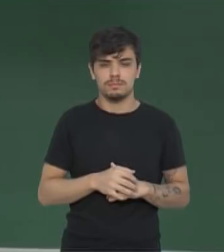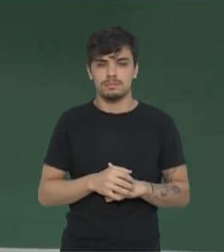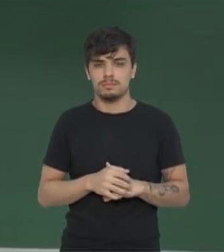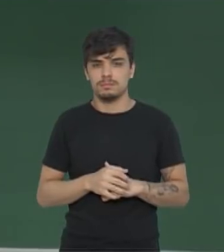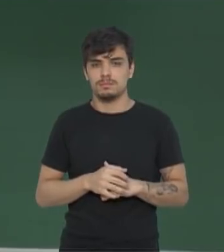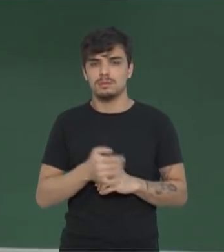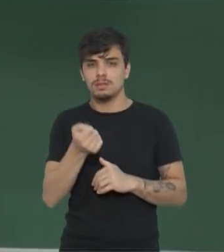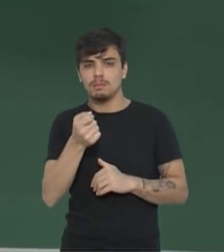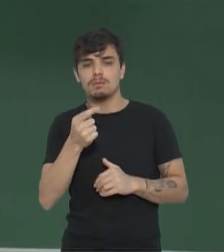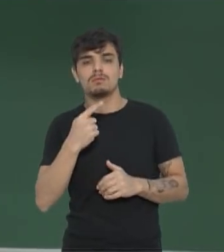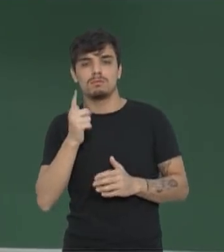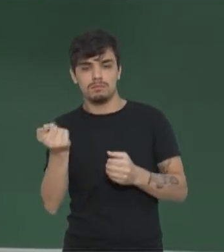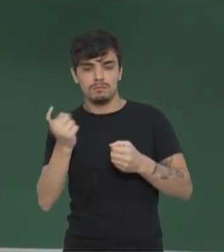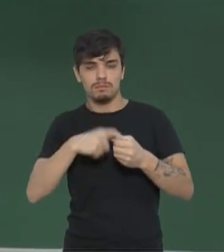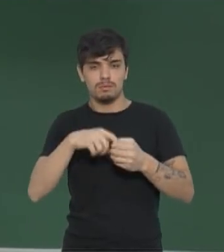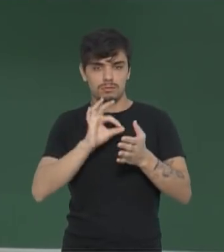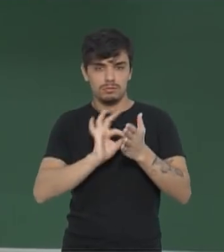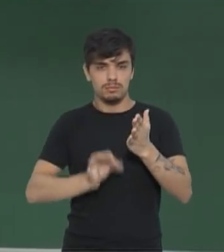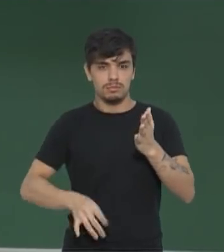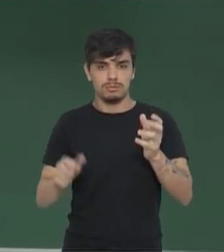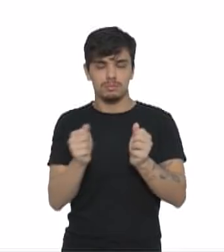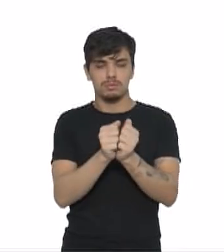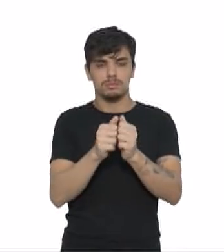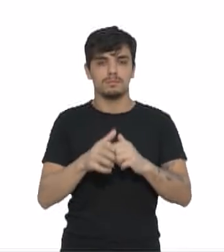Daqui a pouquinho nós voltamos, corrigimos juntos.